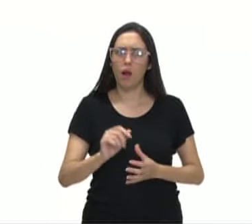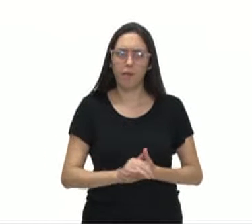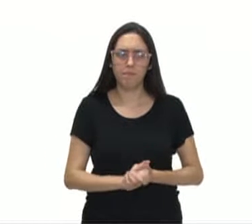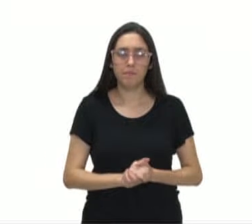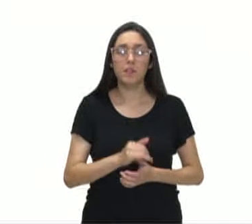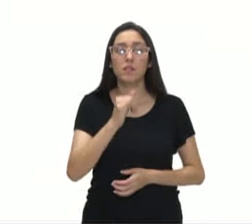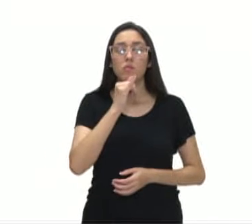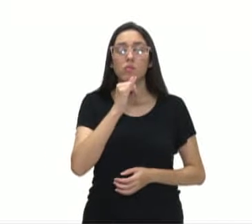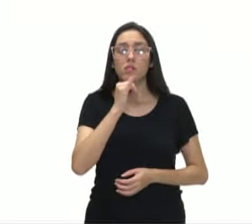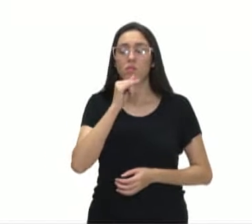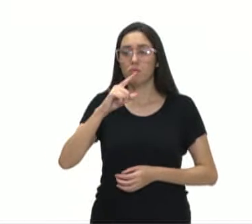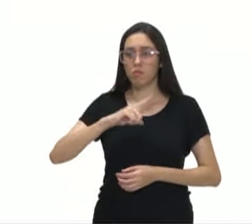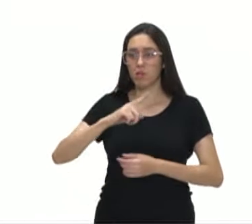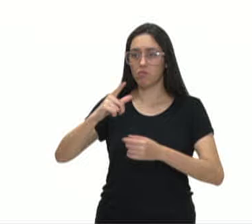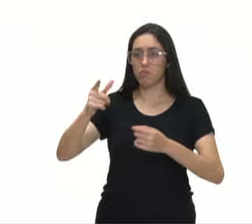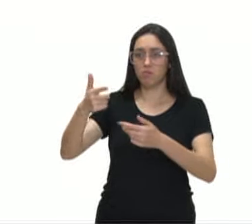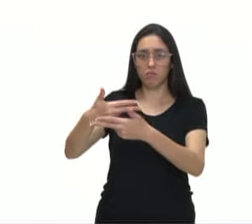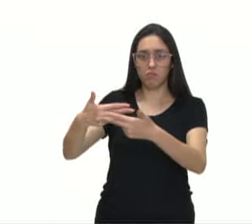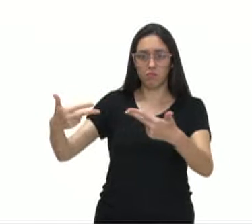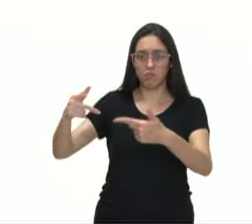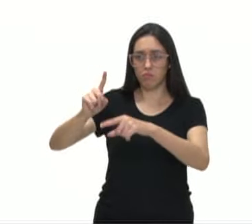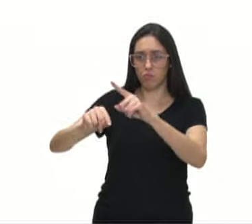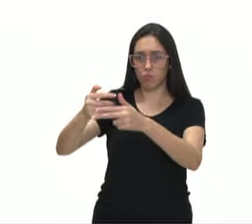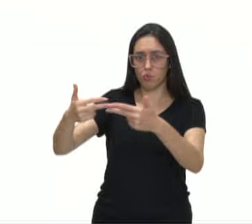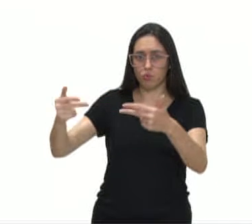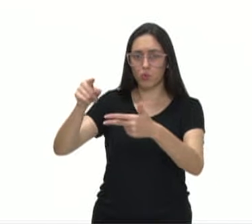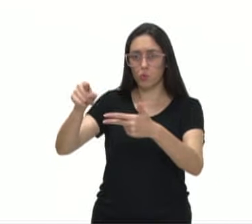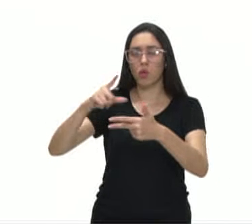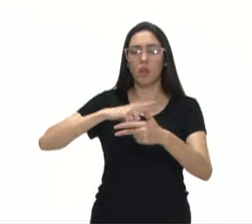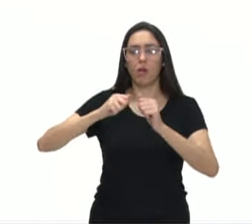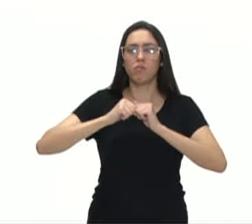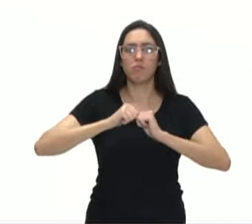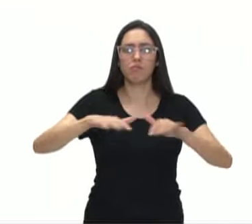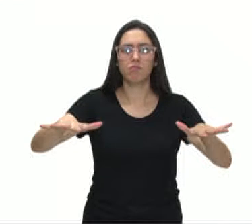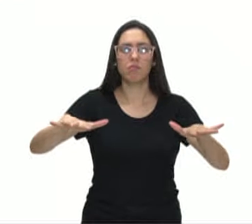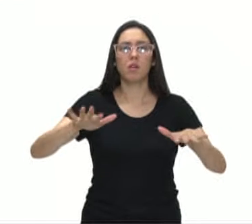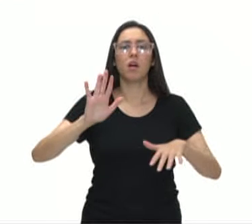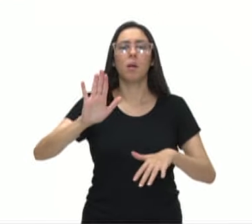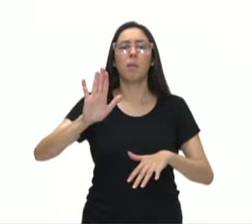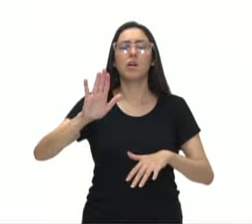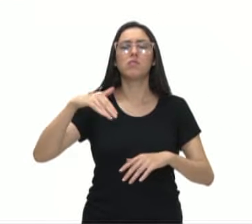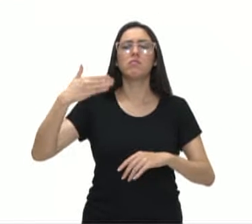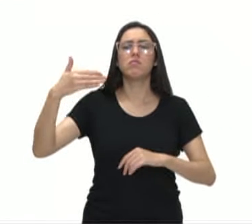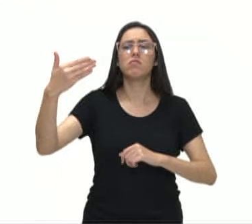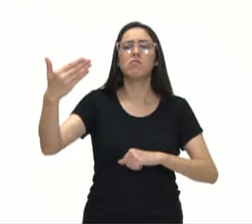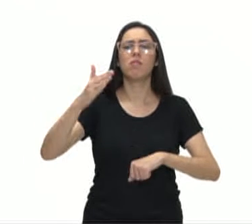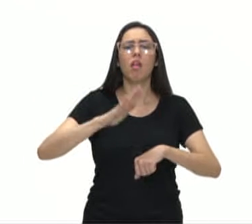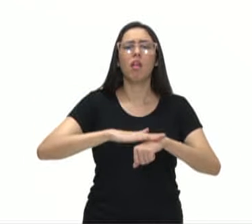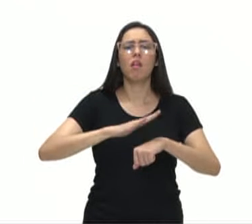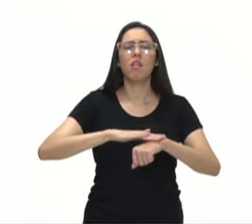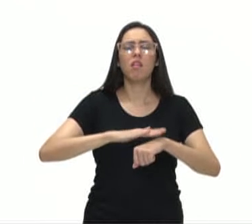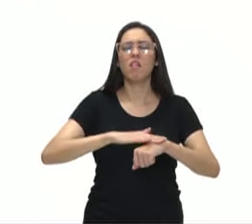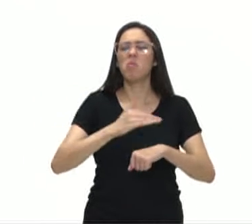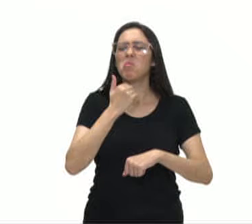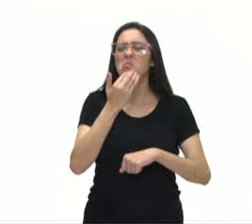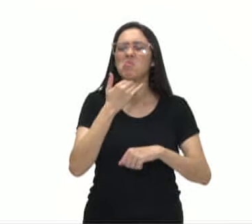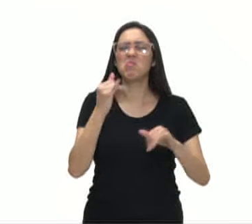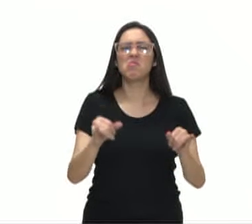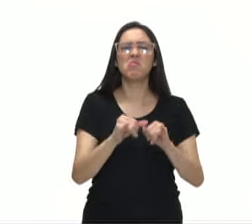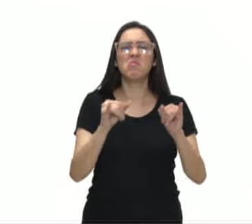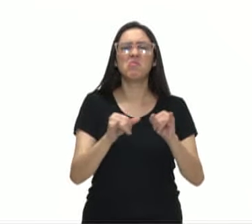lançado no mercado se torna inutilizável ou obsoleto em um período de tempo curto e de